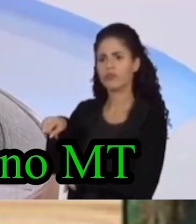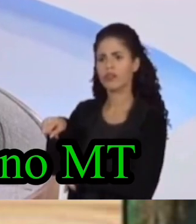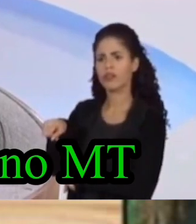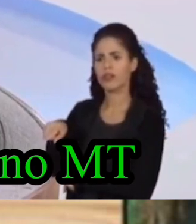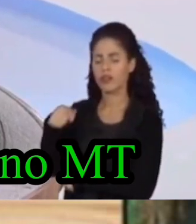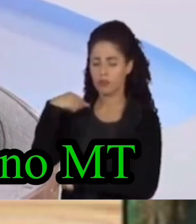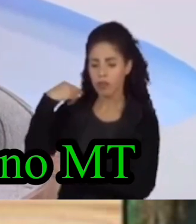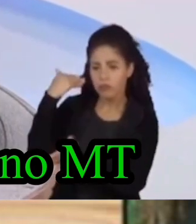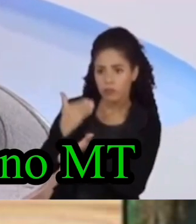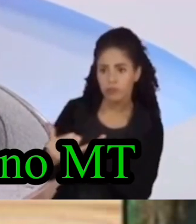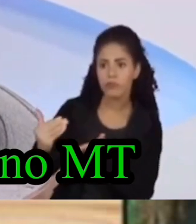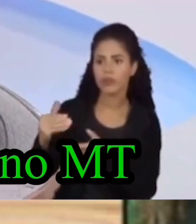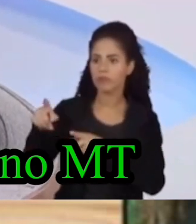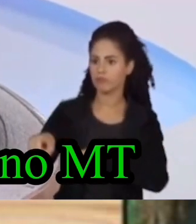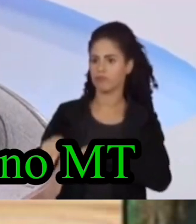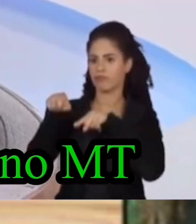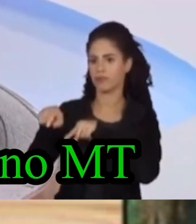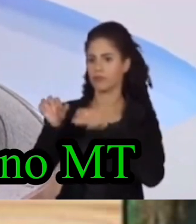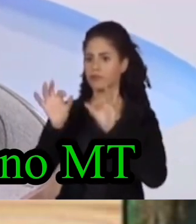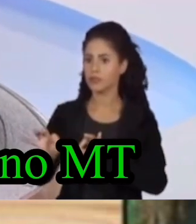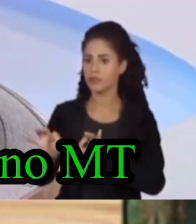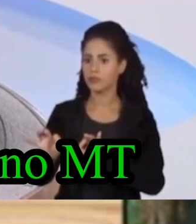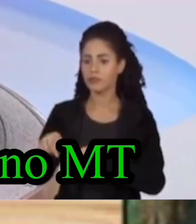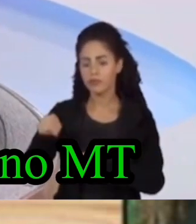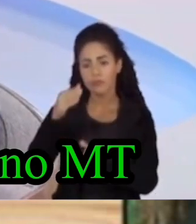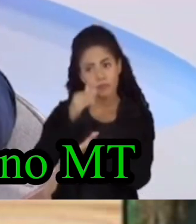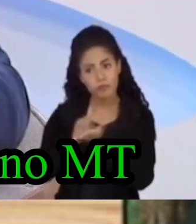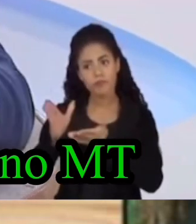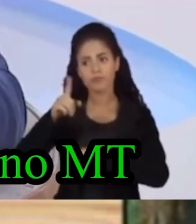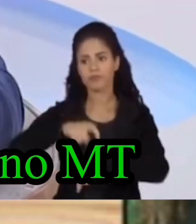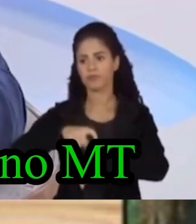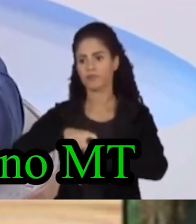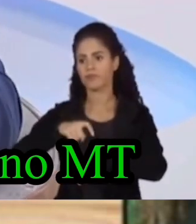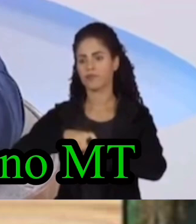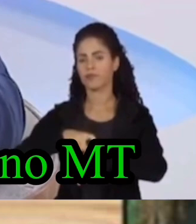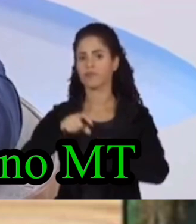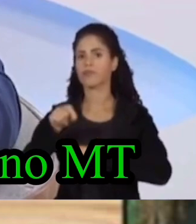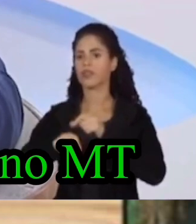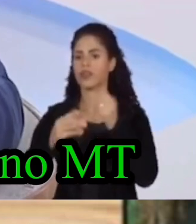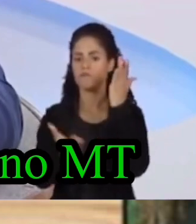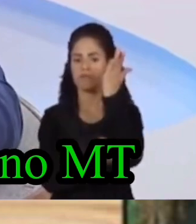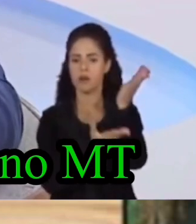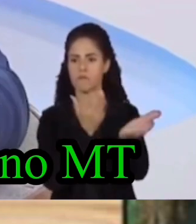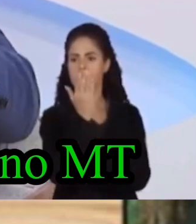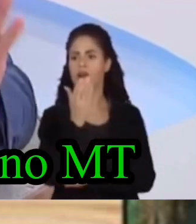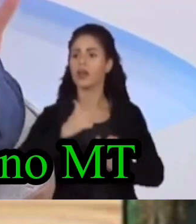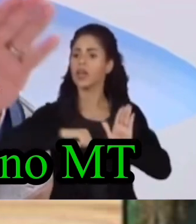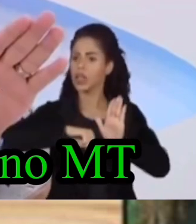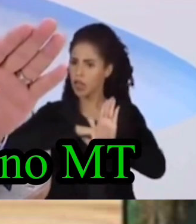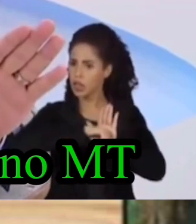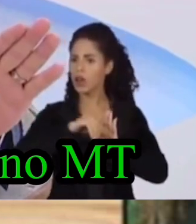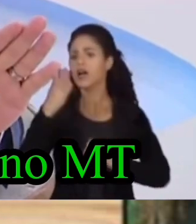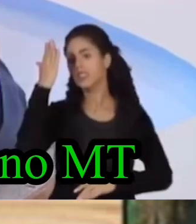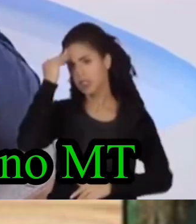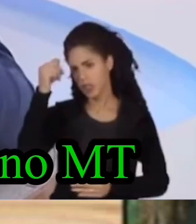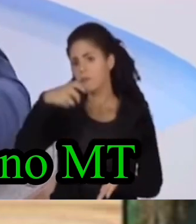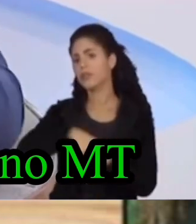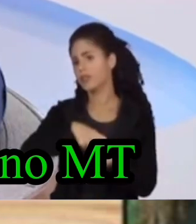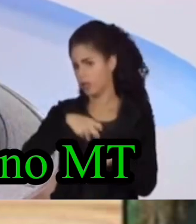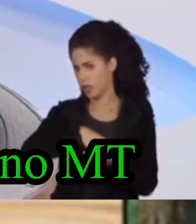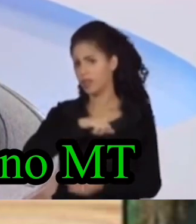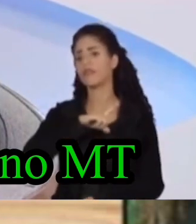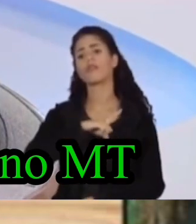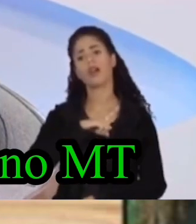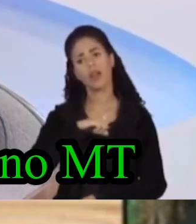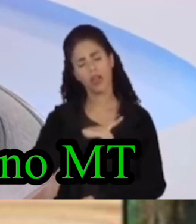vale a partir do momento da sua promulgação Então a partir daquele momento quem fizer desmatamento ilegal sabe qual que é a pena